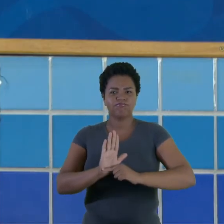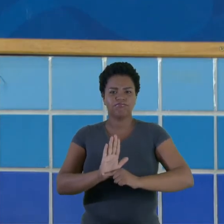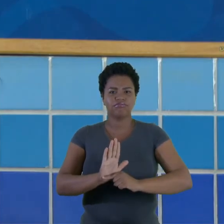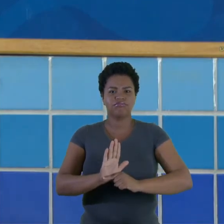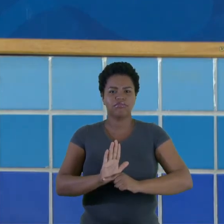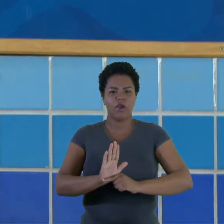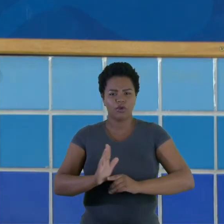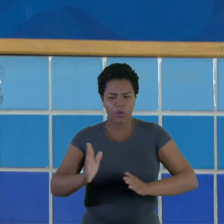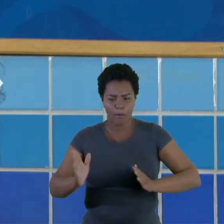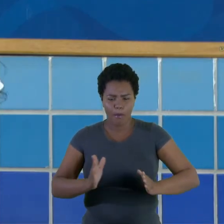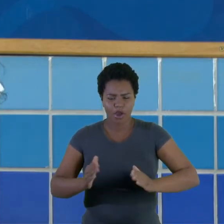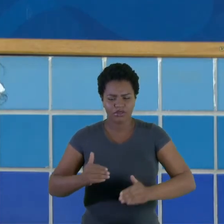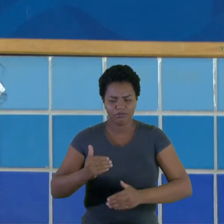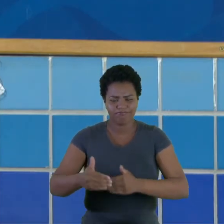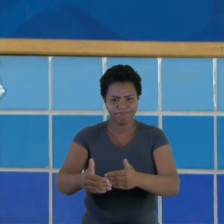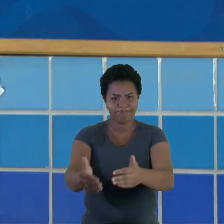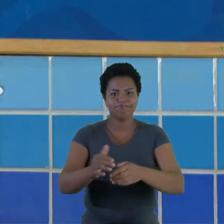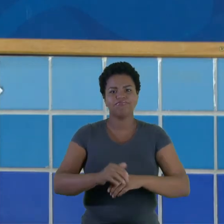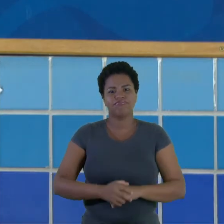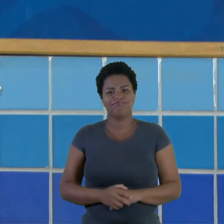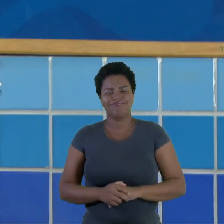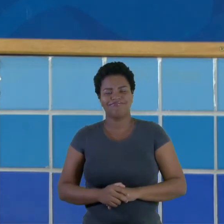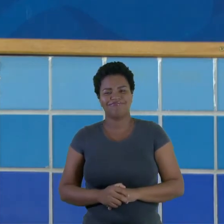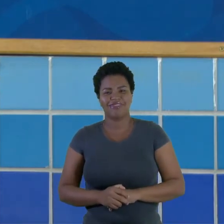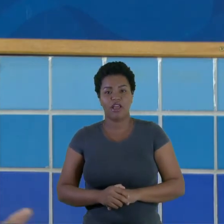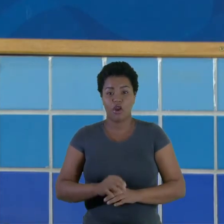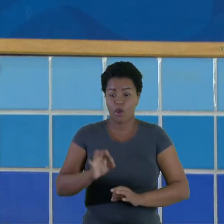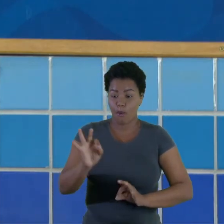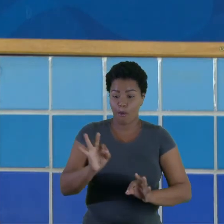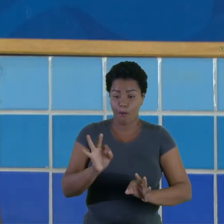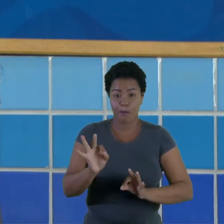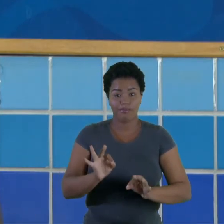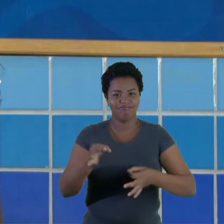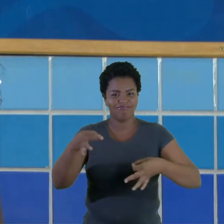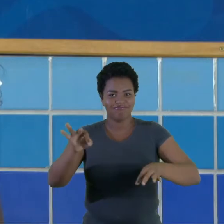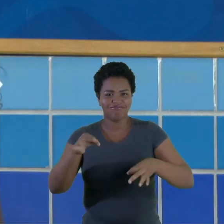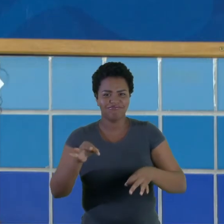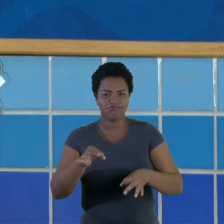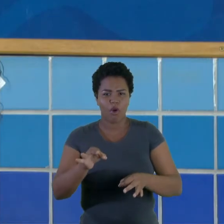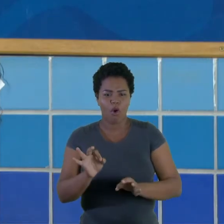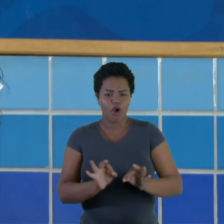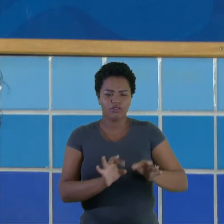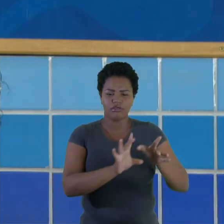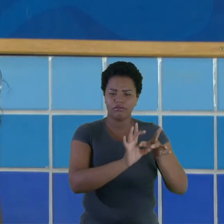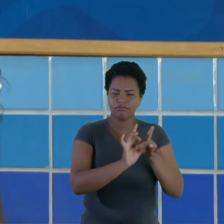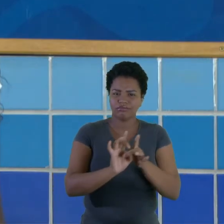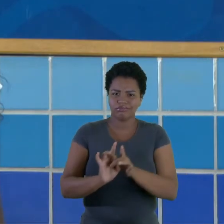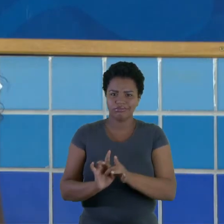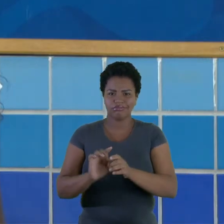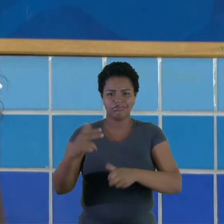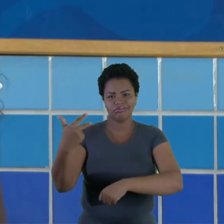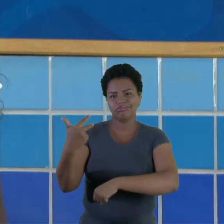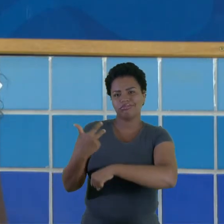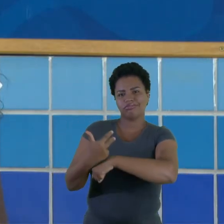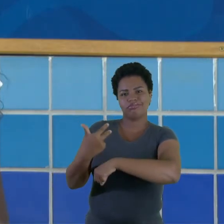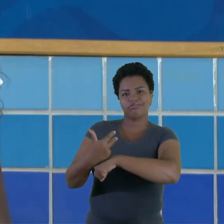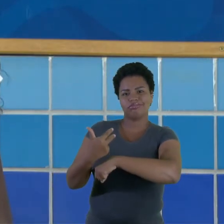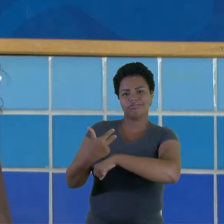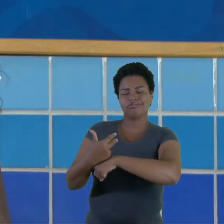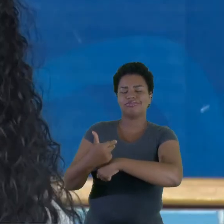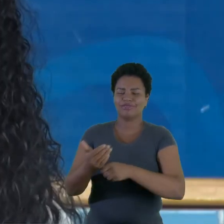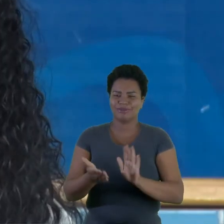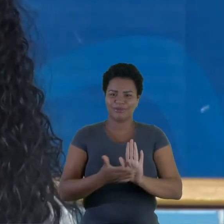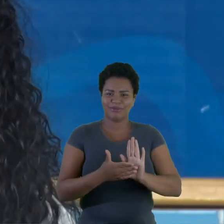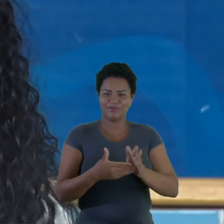durante todo o processo nos planejamentos nas montagens de contextos e nas gravações de propostas